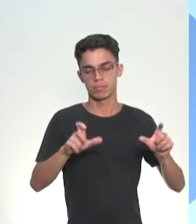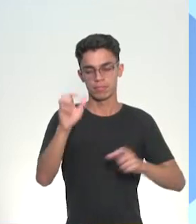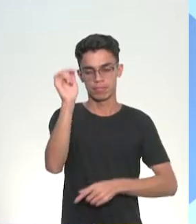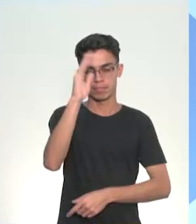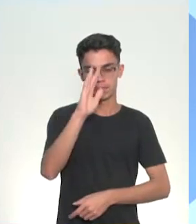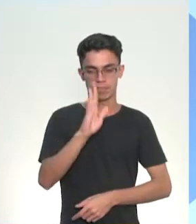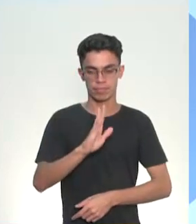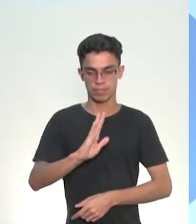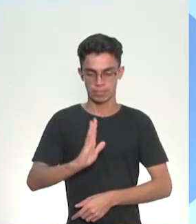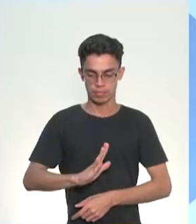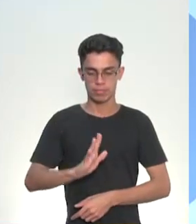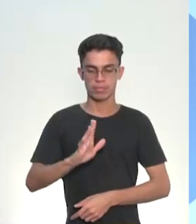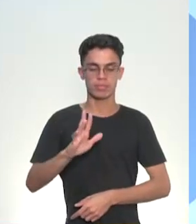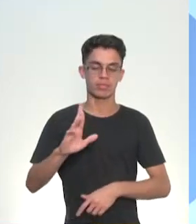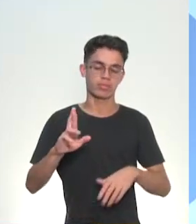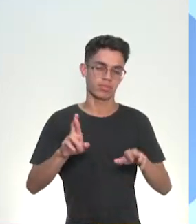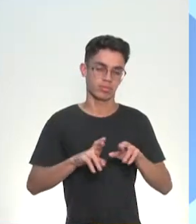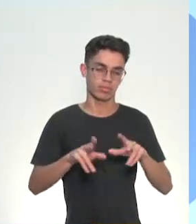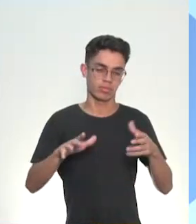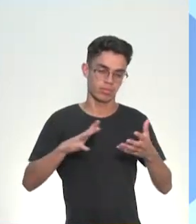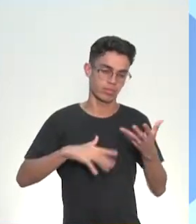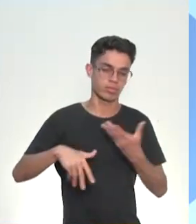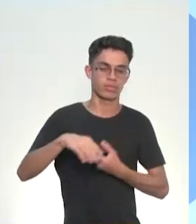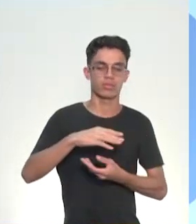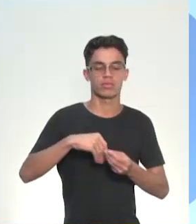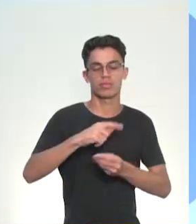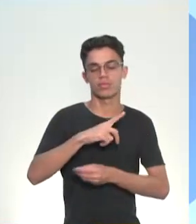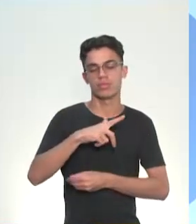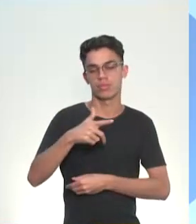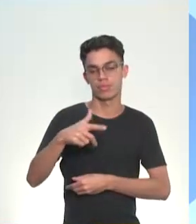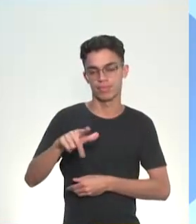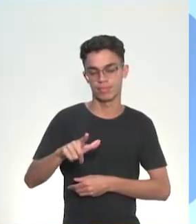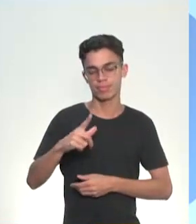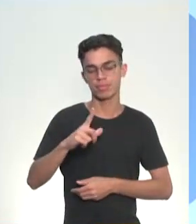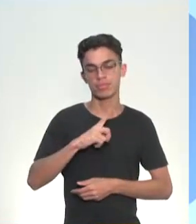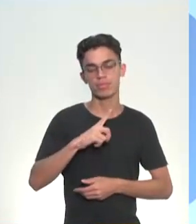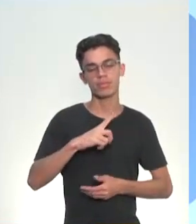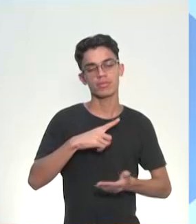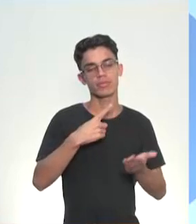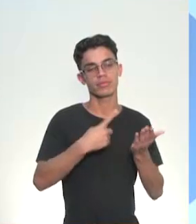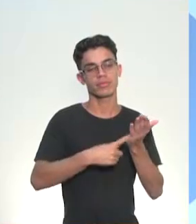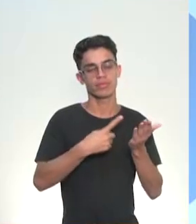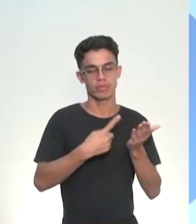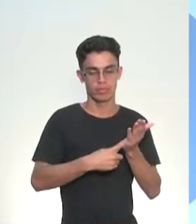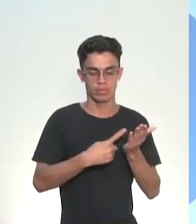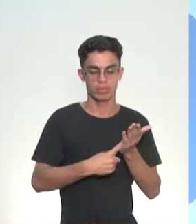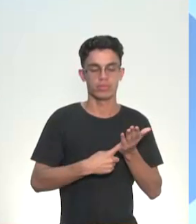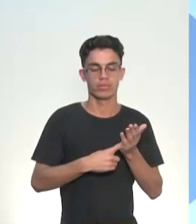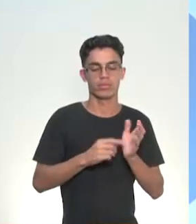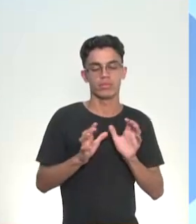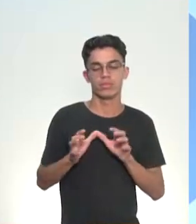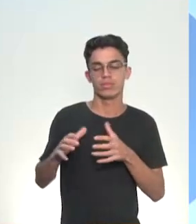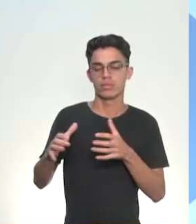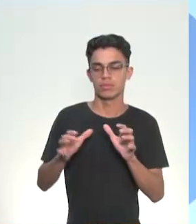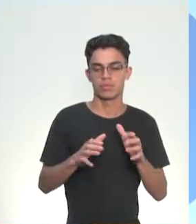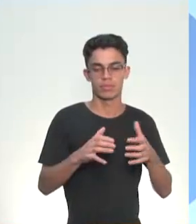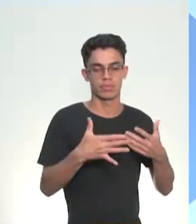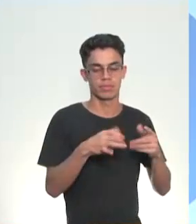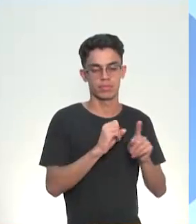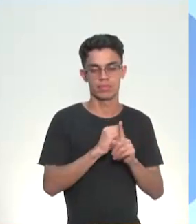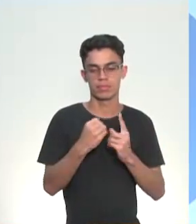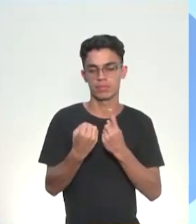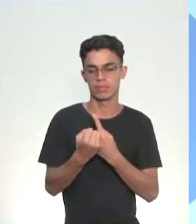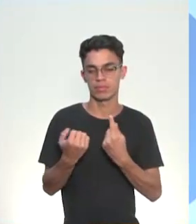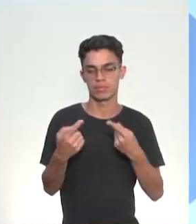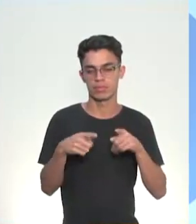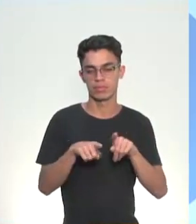não havia revolucionária, havia bélica, e sim acordos ali entre determinados grupos da sociedade colonial, em parceria